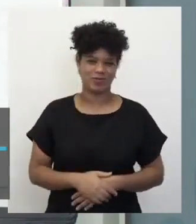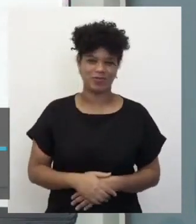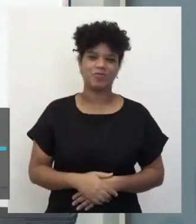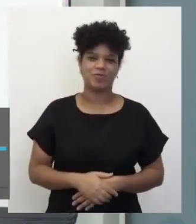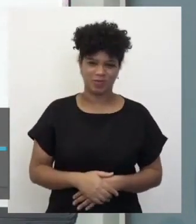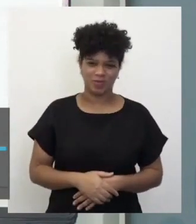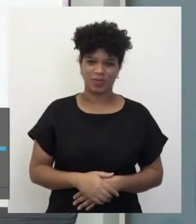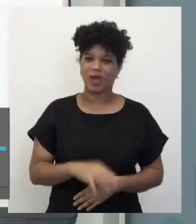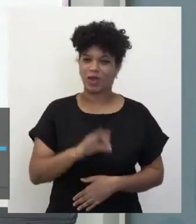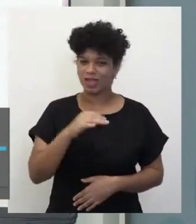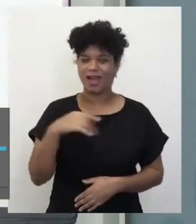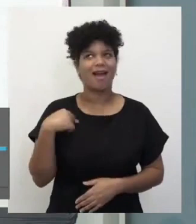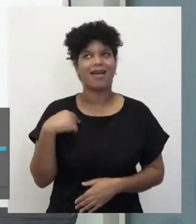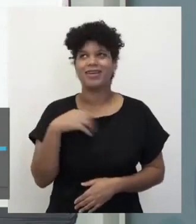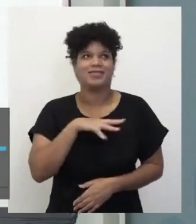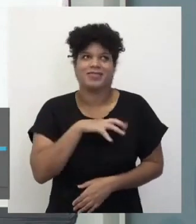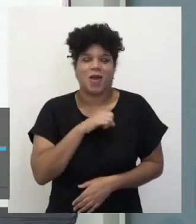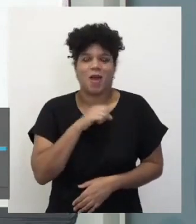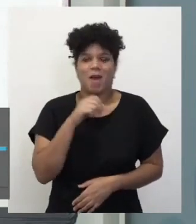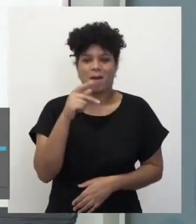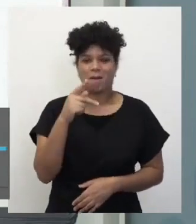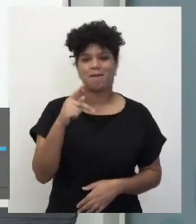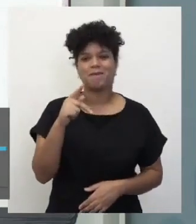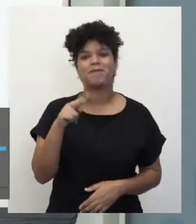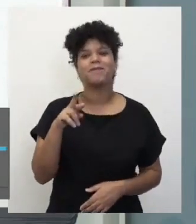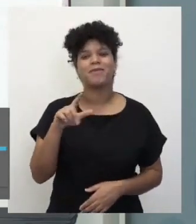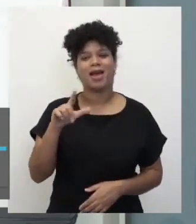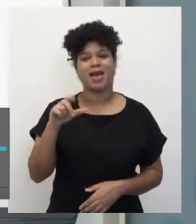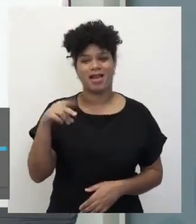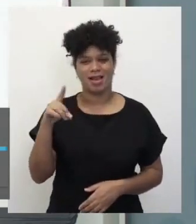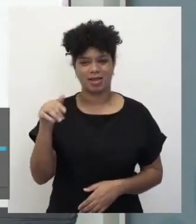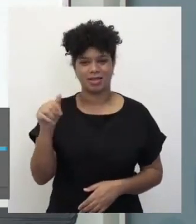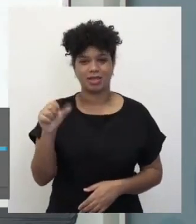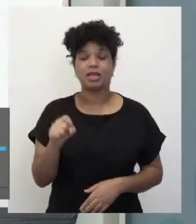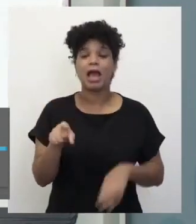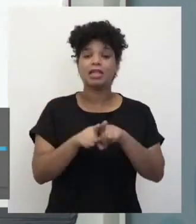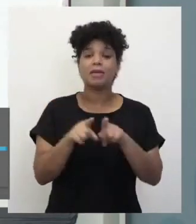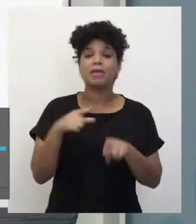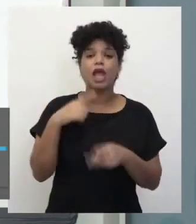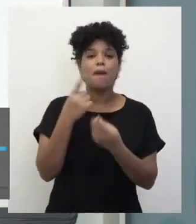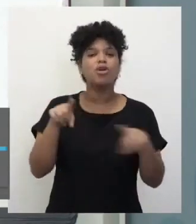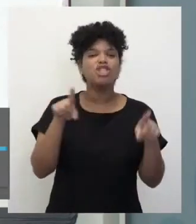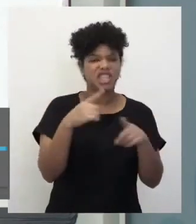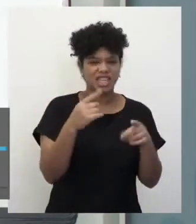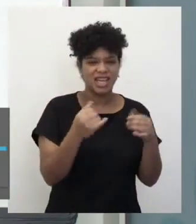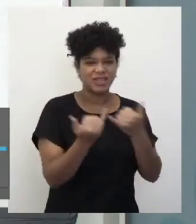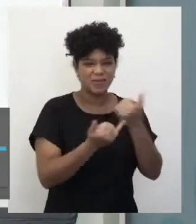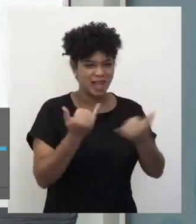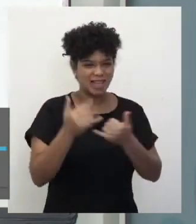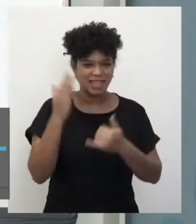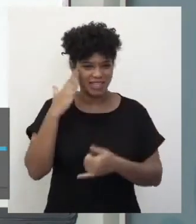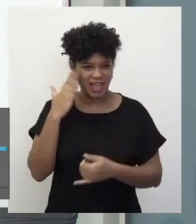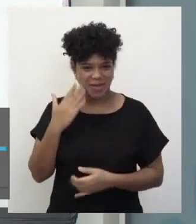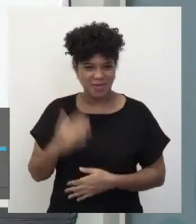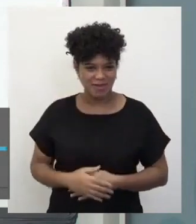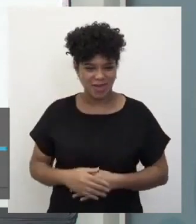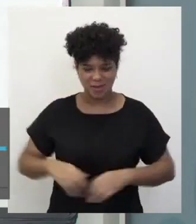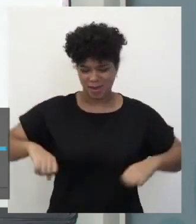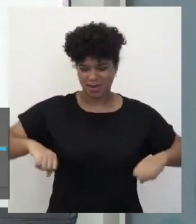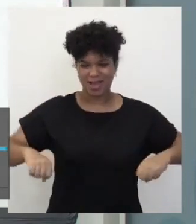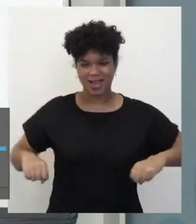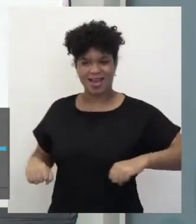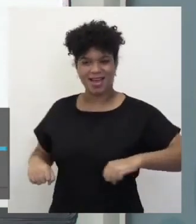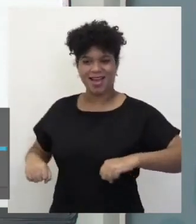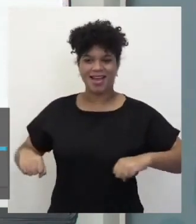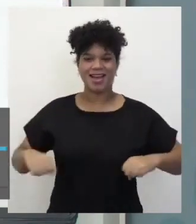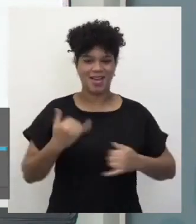parlendas, a gente tem um carinho todo especial por elas. Professor Márcio citou as cantigas de roda. Claro, né, gente, as cantigas de roda são assim, né, faz